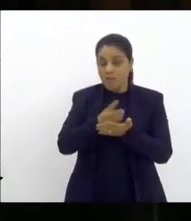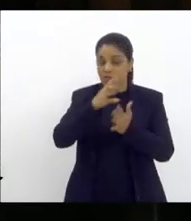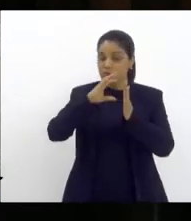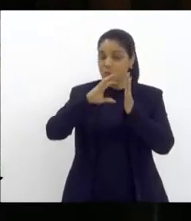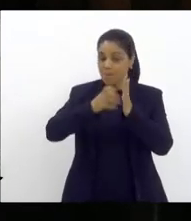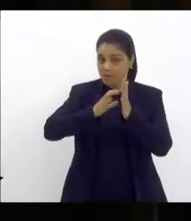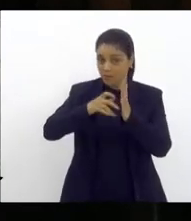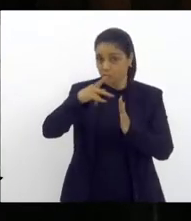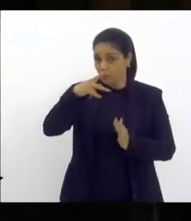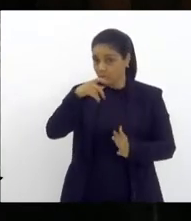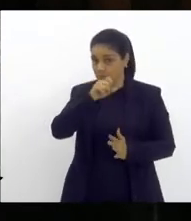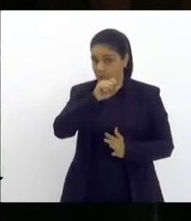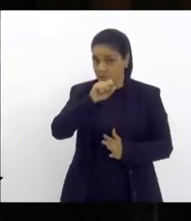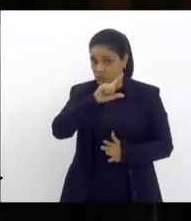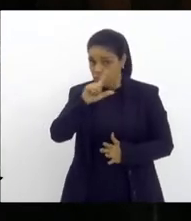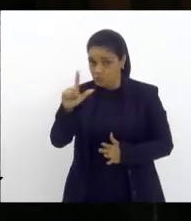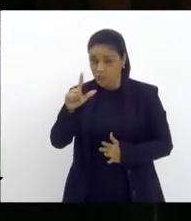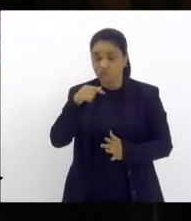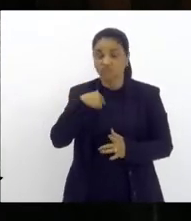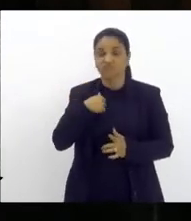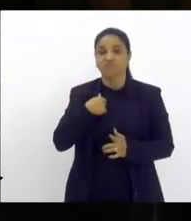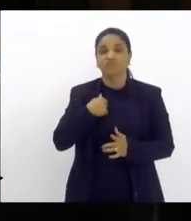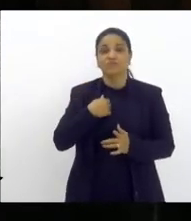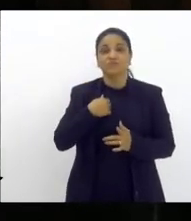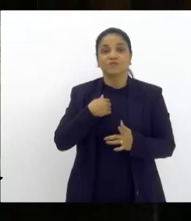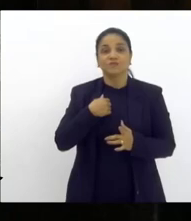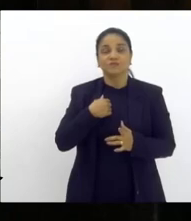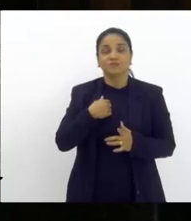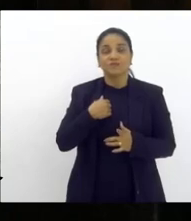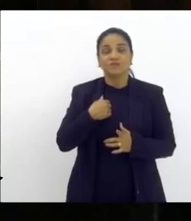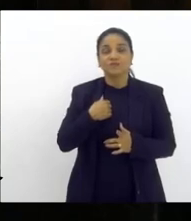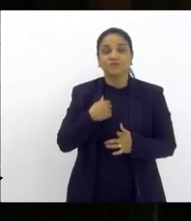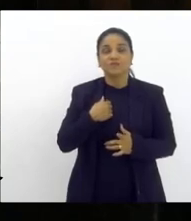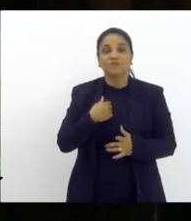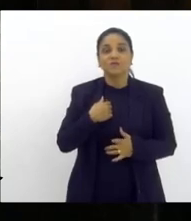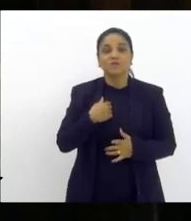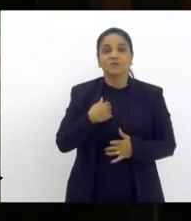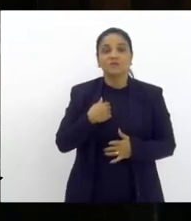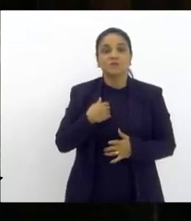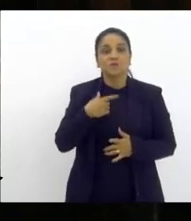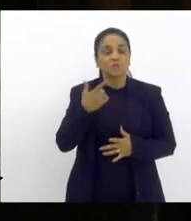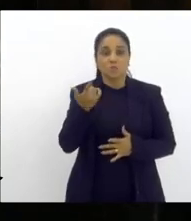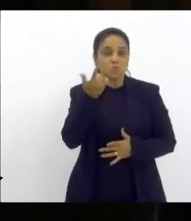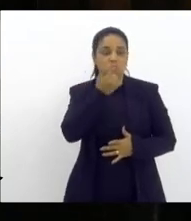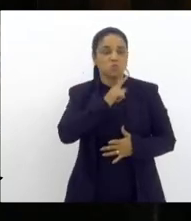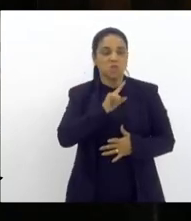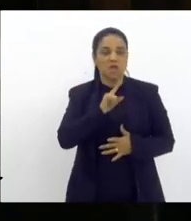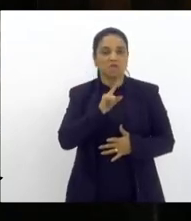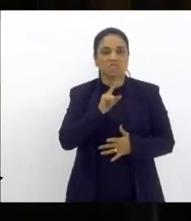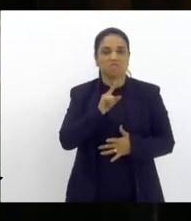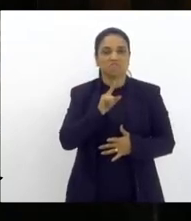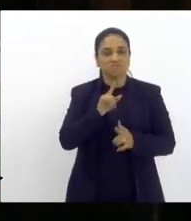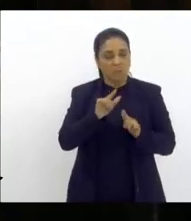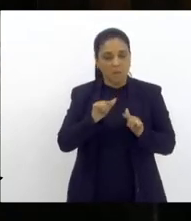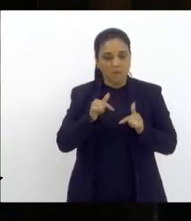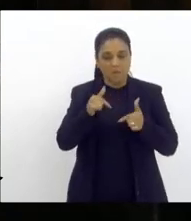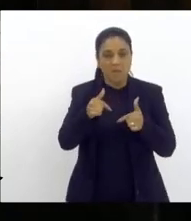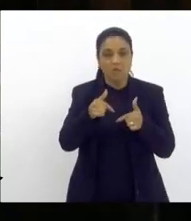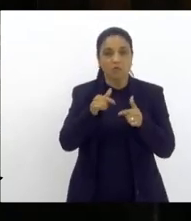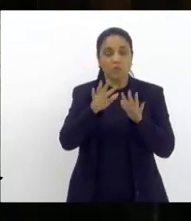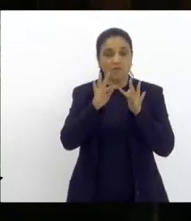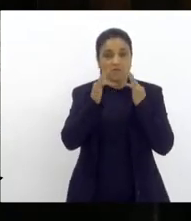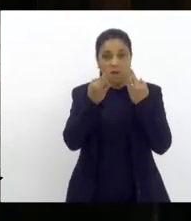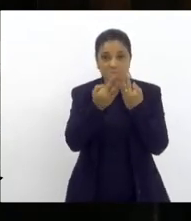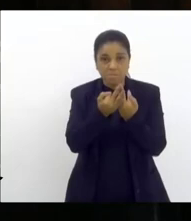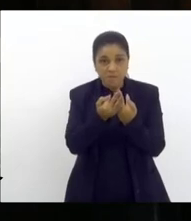que não consegue se indignar quando uma família é dizimada quando